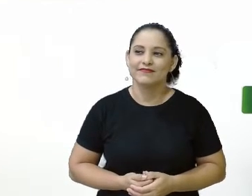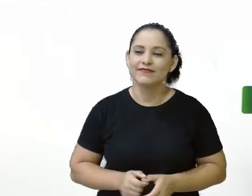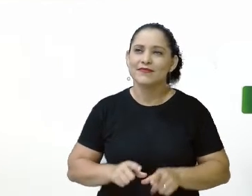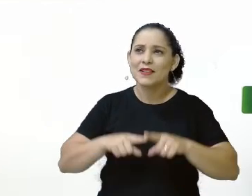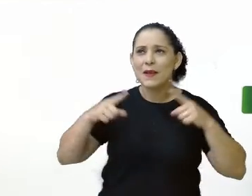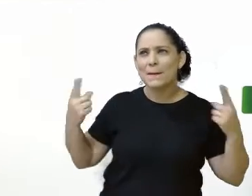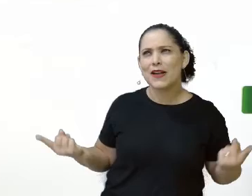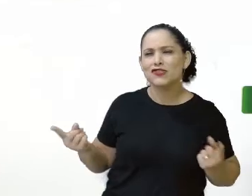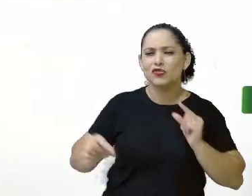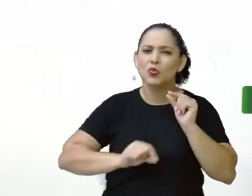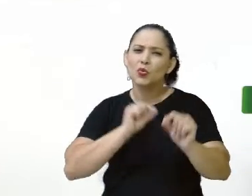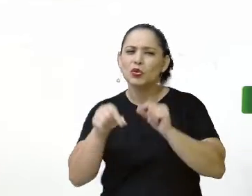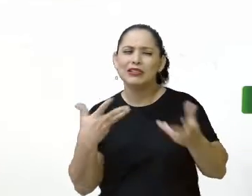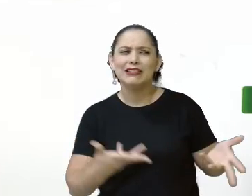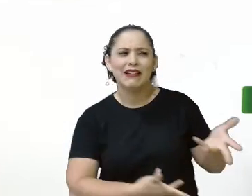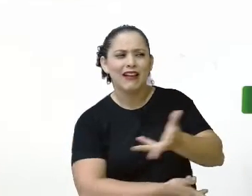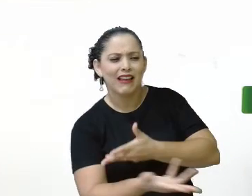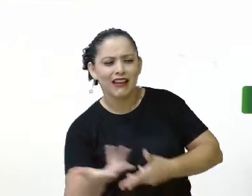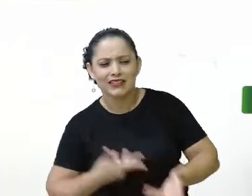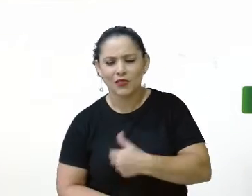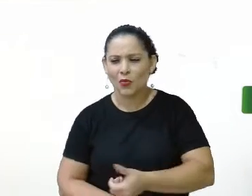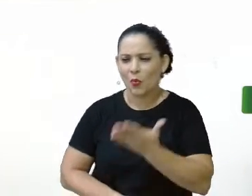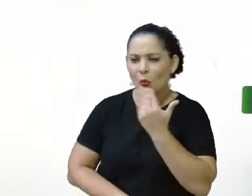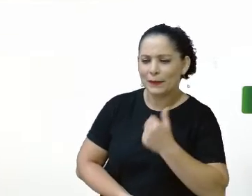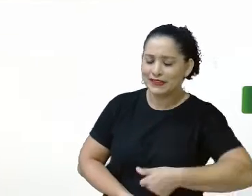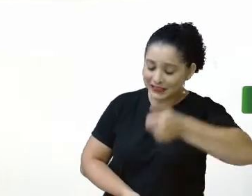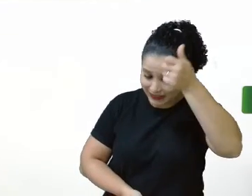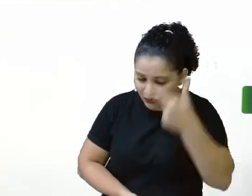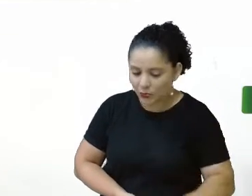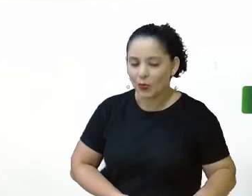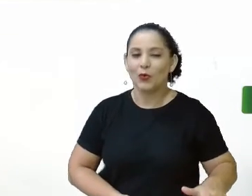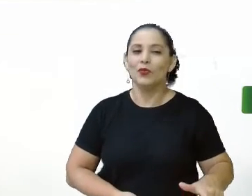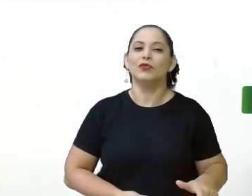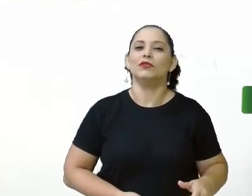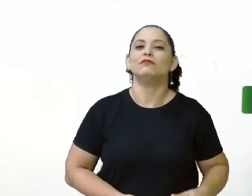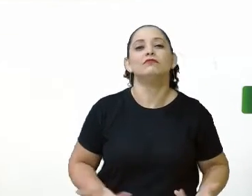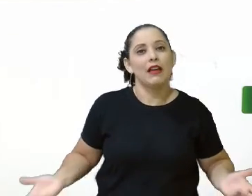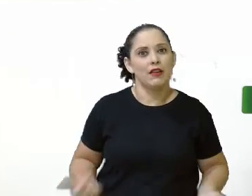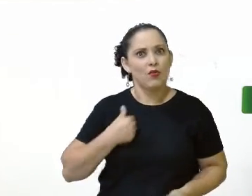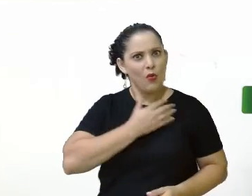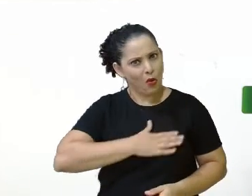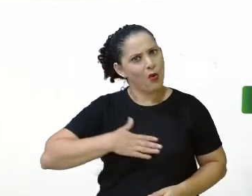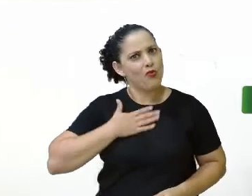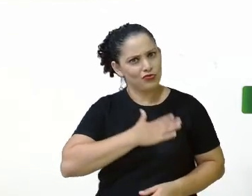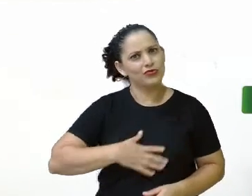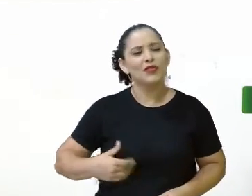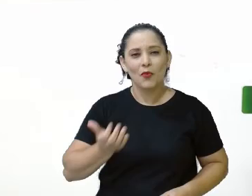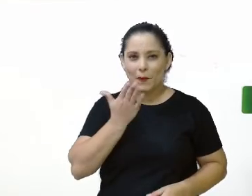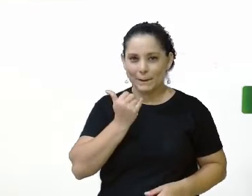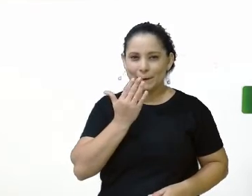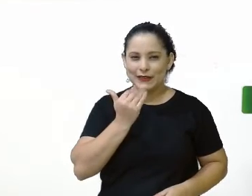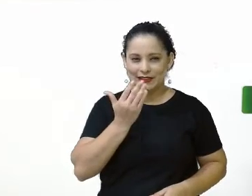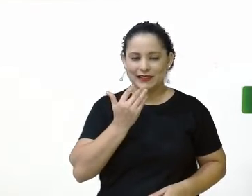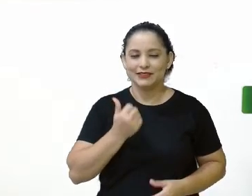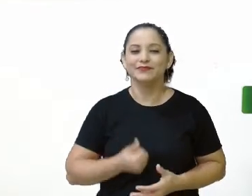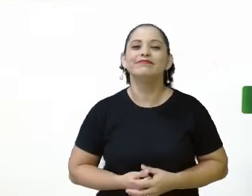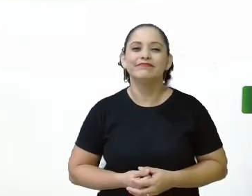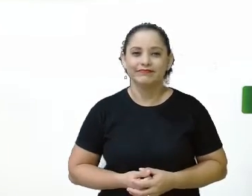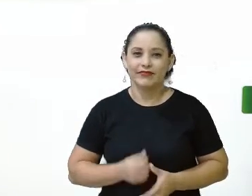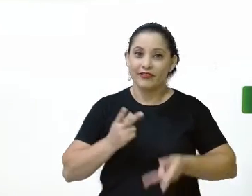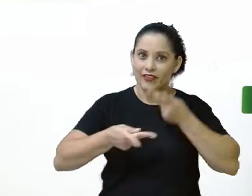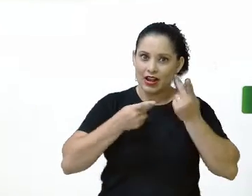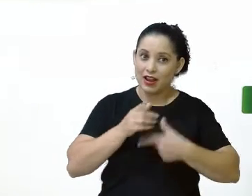Professora, mas o que é que tem a ver? A senhora já trouxe comida de novo para a aula? Trouxe, porque eu gosto. Eu não disse a você que eu gostava de comer. Falei